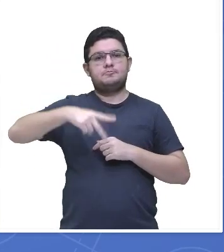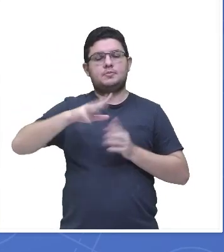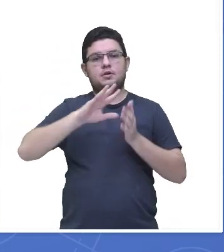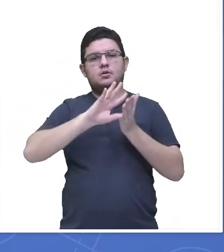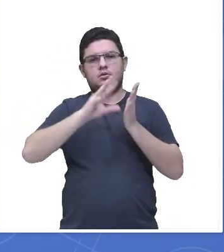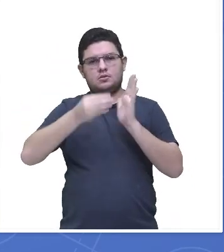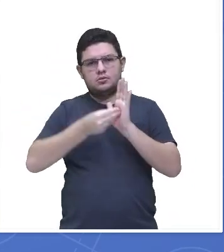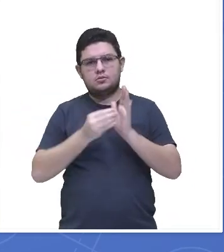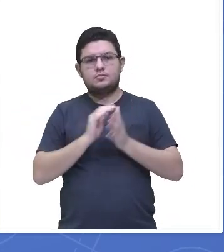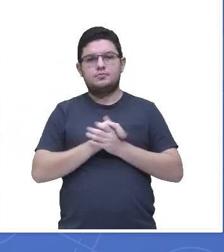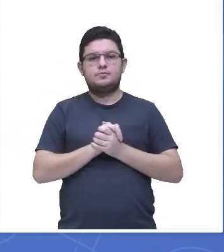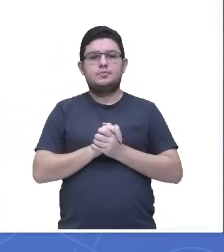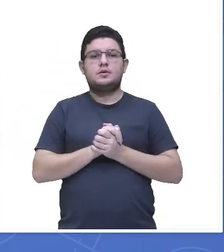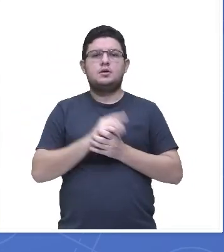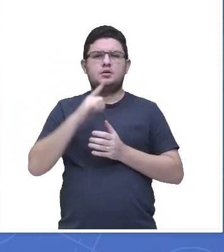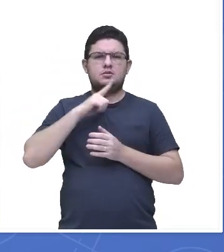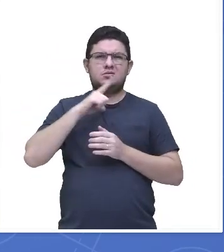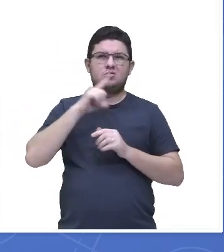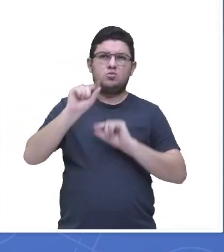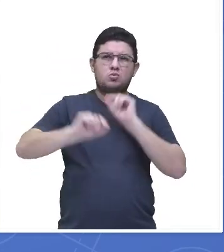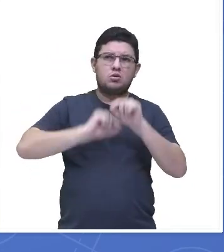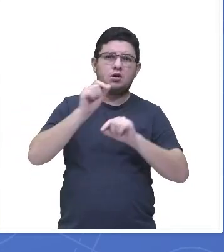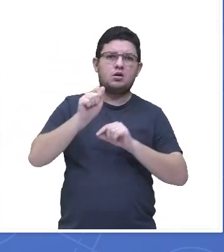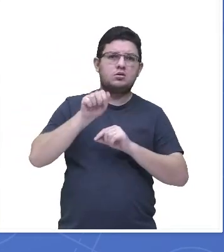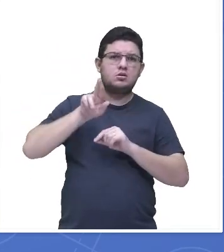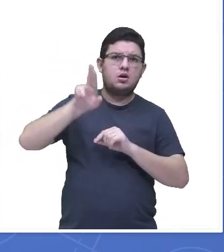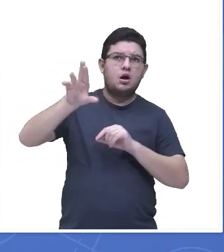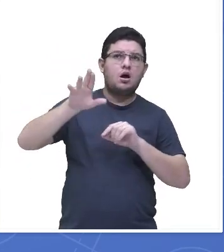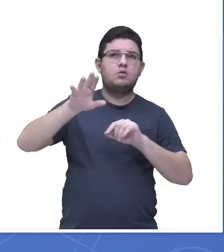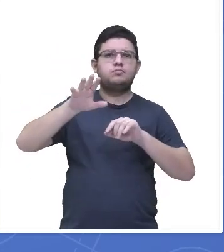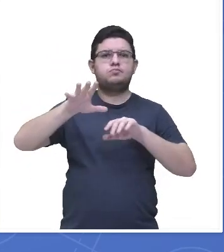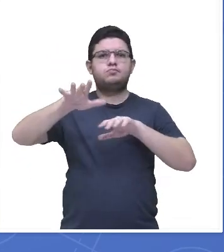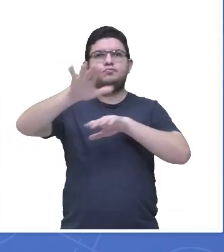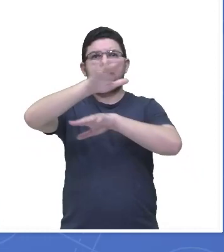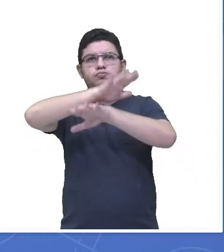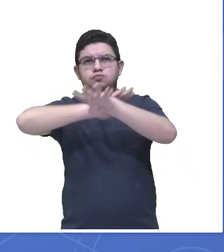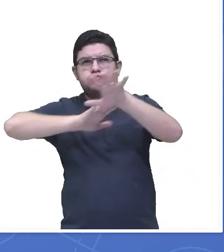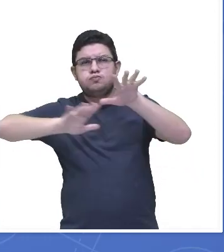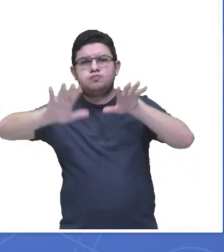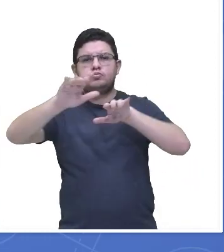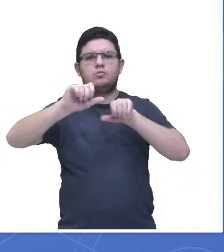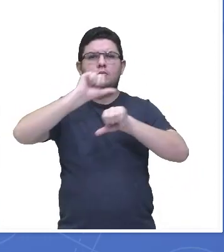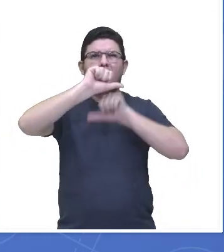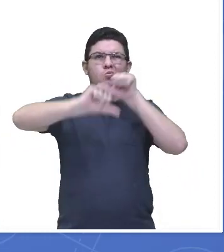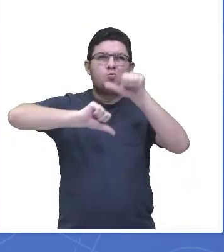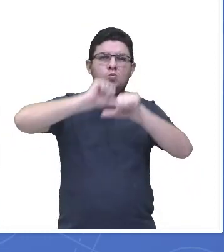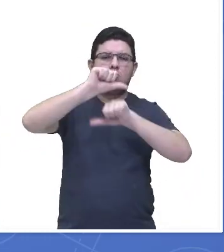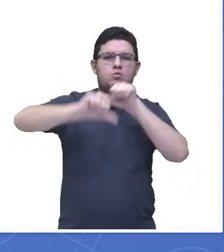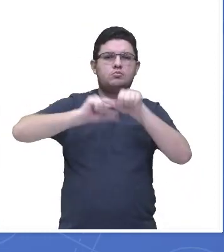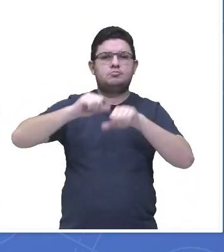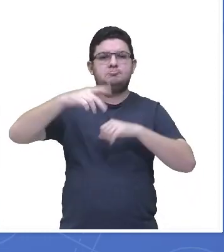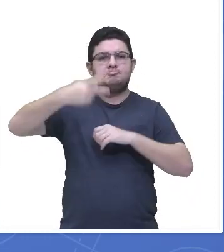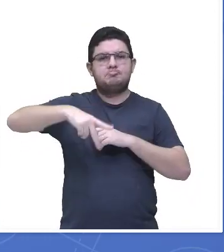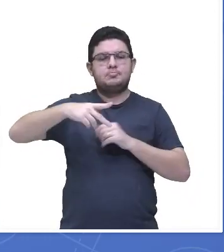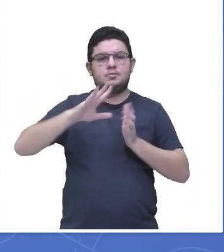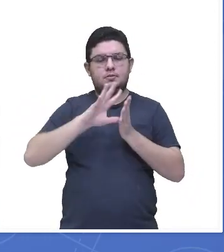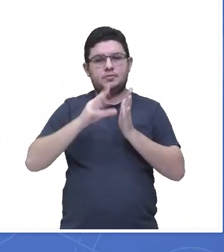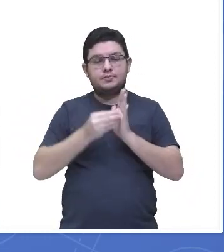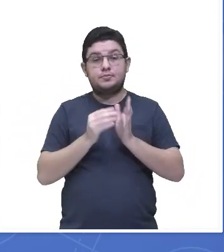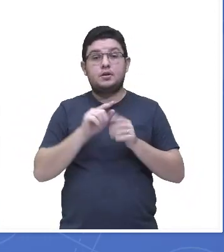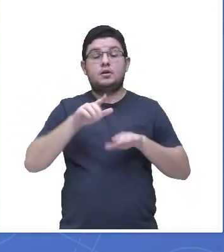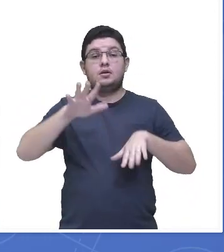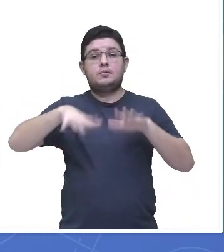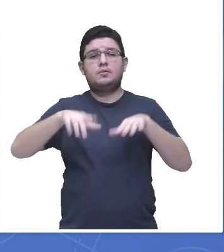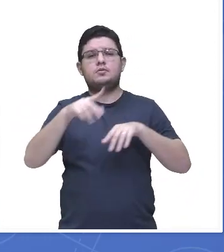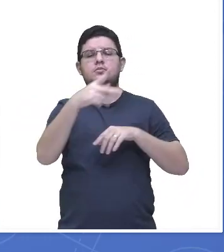ar, esses grandes blocos de ar que estão circulando o tempo todo aqui na nossa região. Então, dependendo do